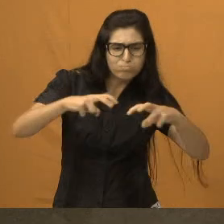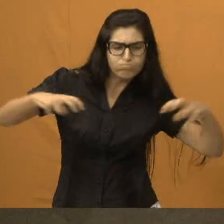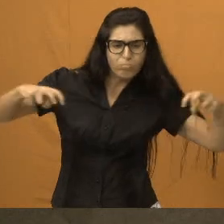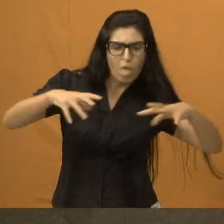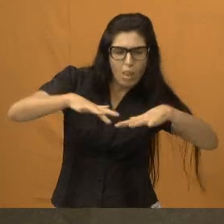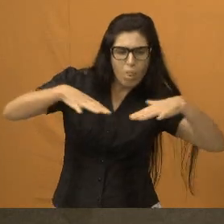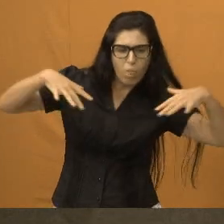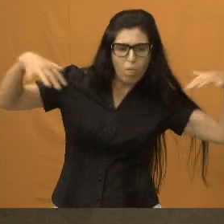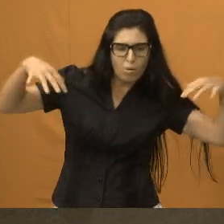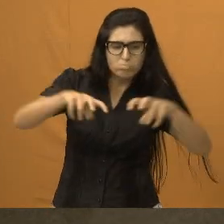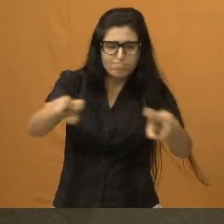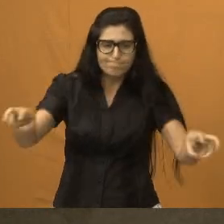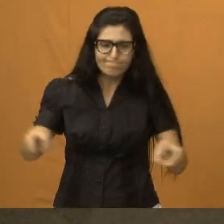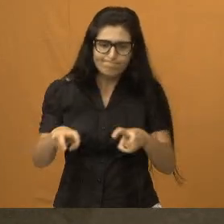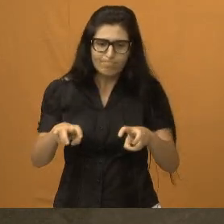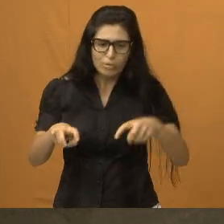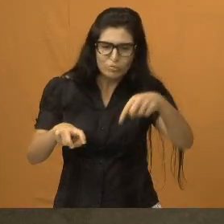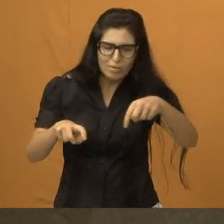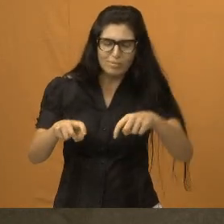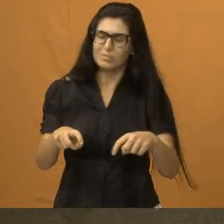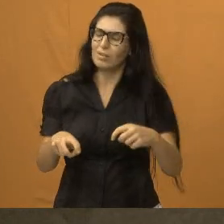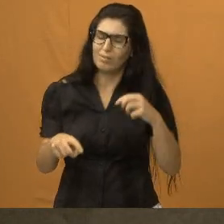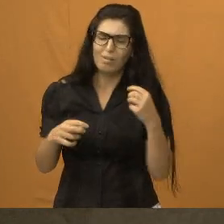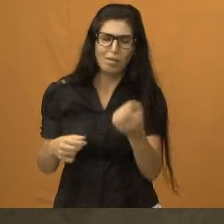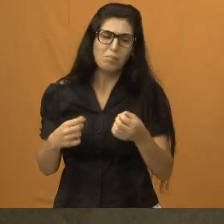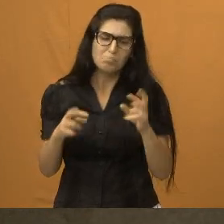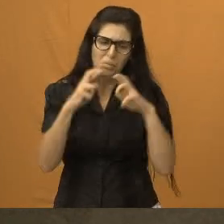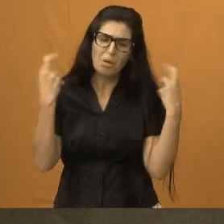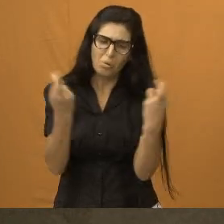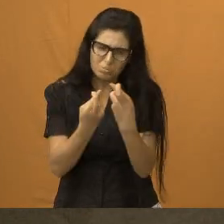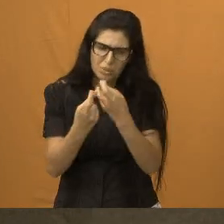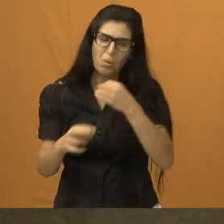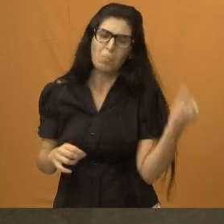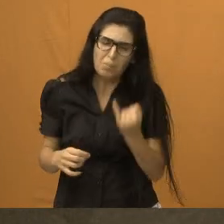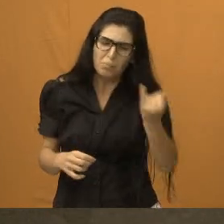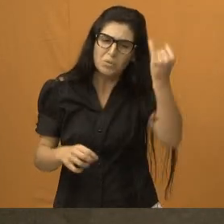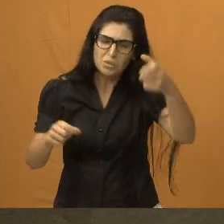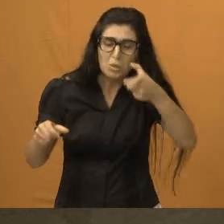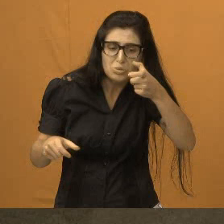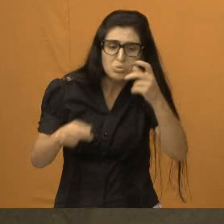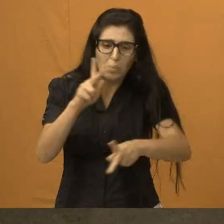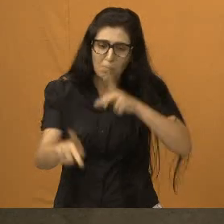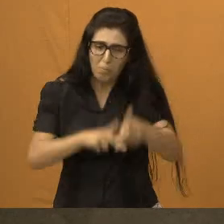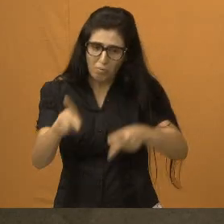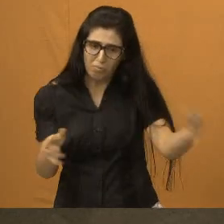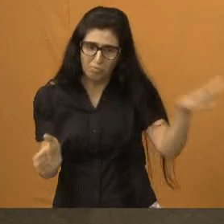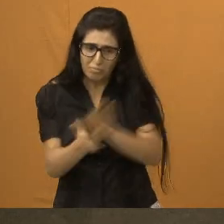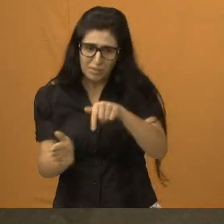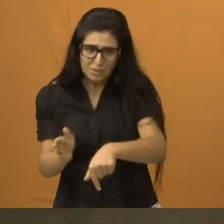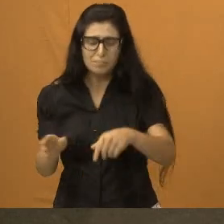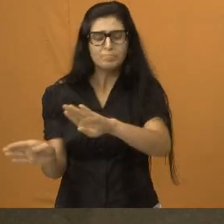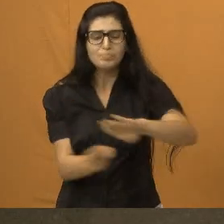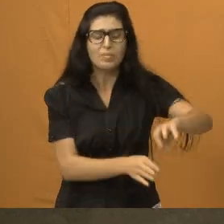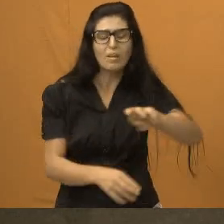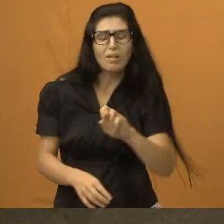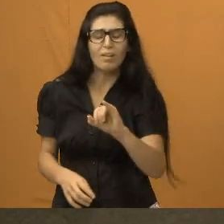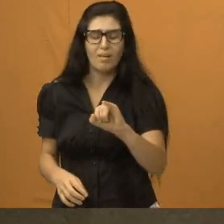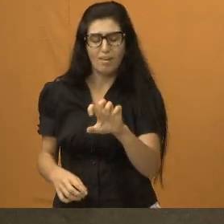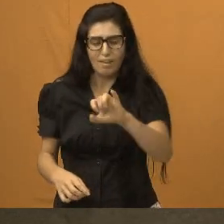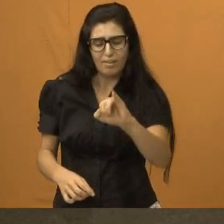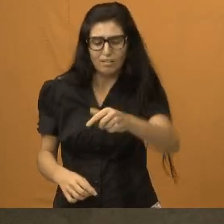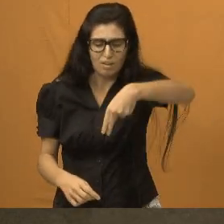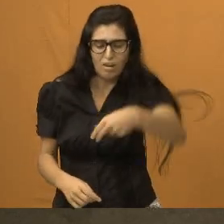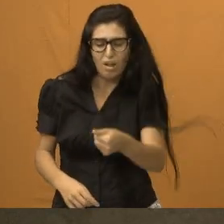próxima audiência. Fica aí um convite para os membros. Convido agora o senhor Reinaldo Priante, diretor de Finanças da